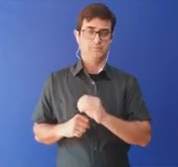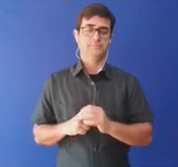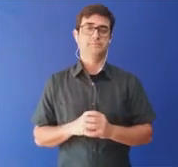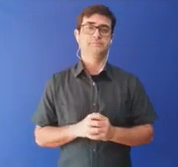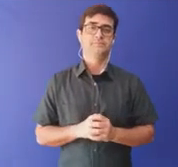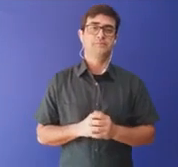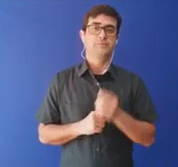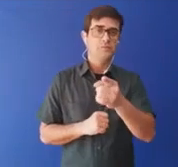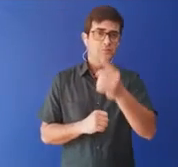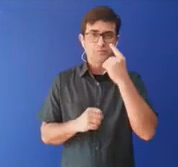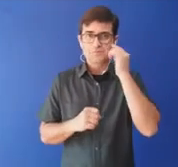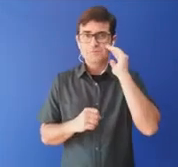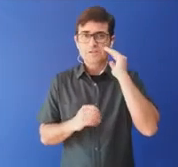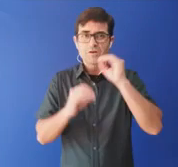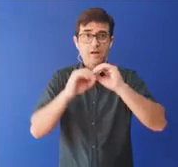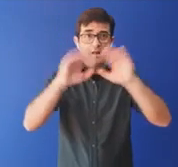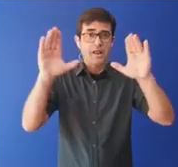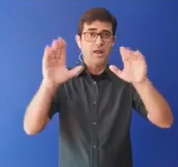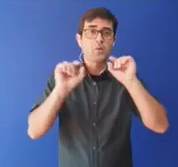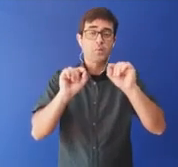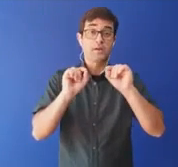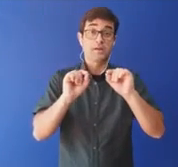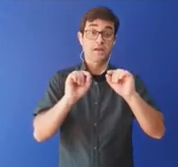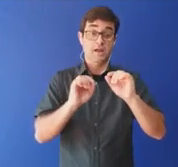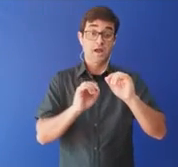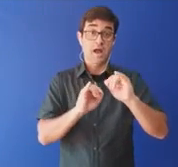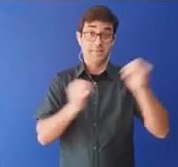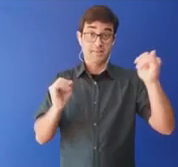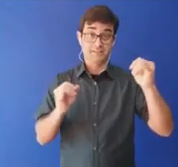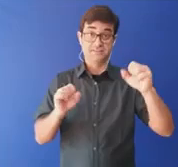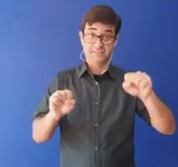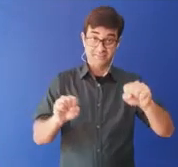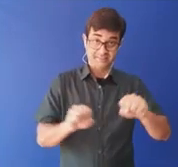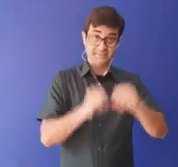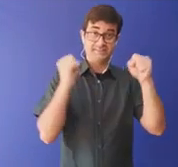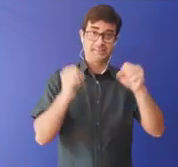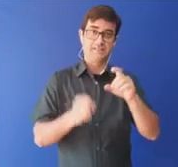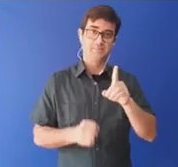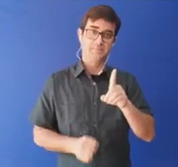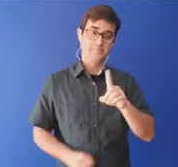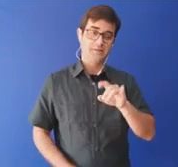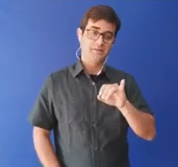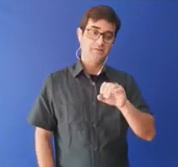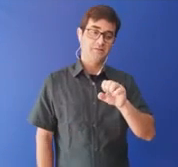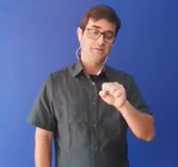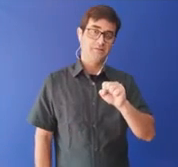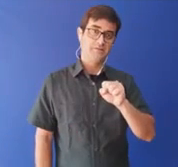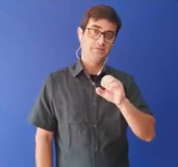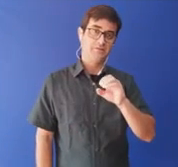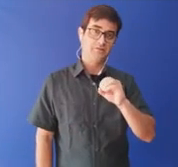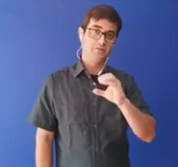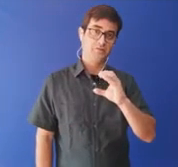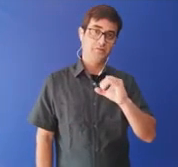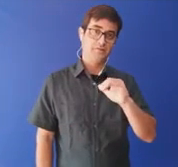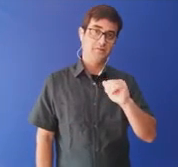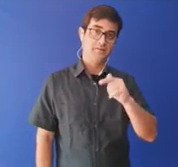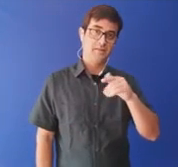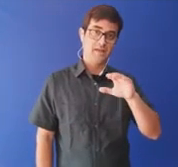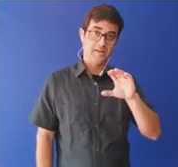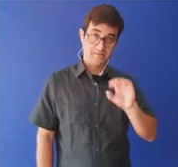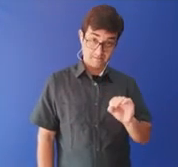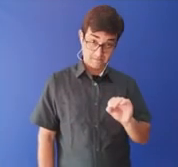indício. Bom, então, o que eu quero que fique claro para vocês? Que a energia de dissociação, né, ela vai